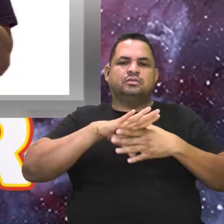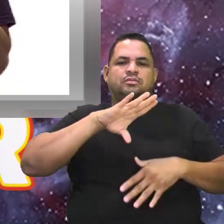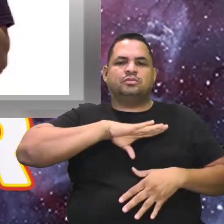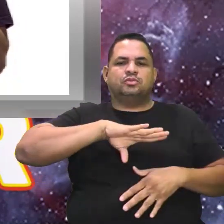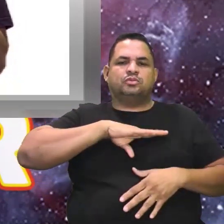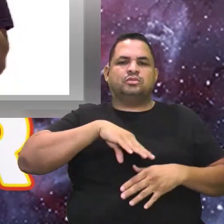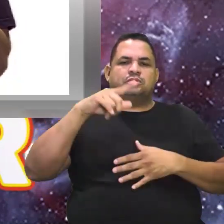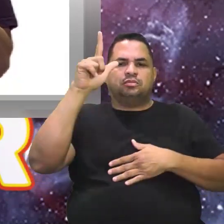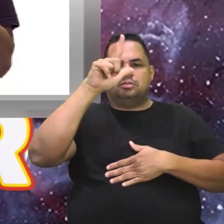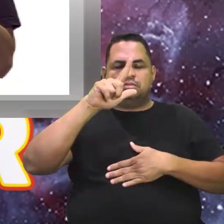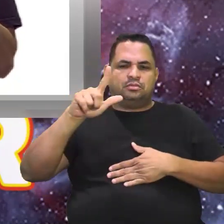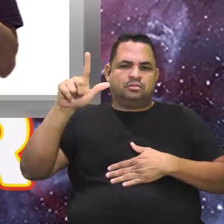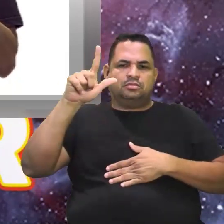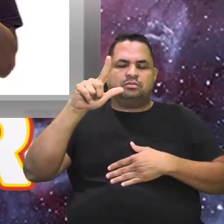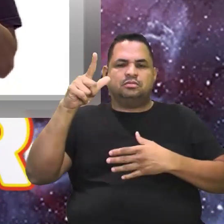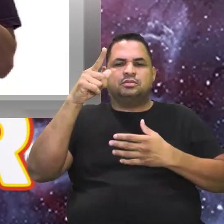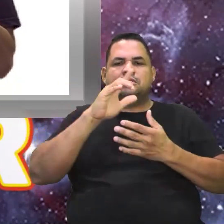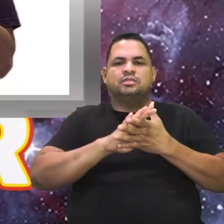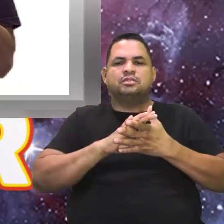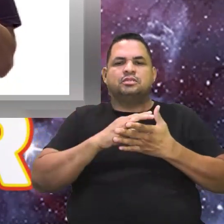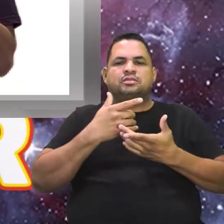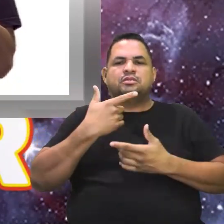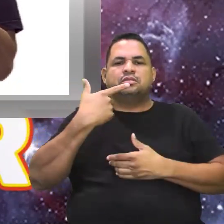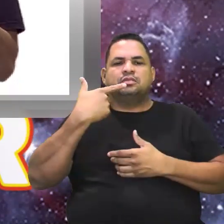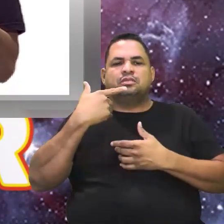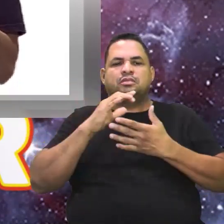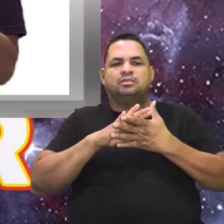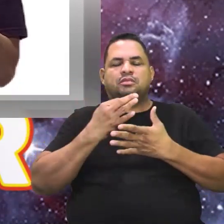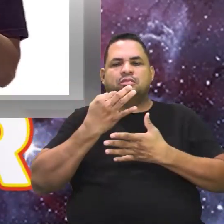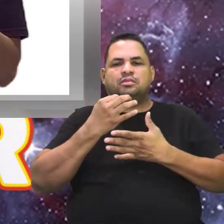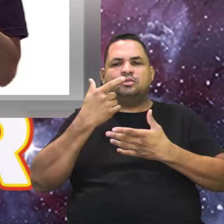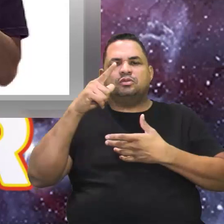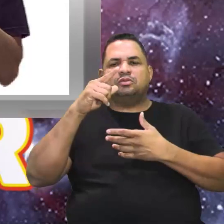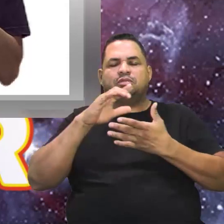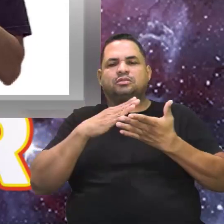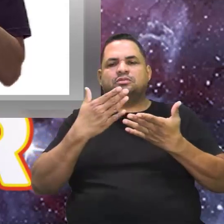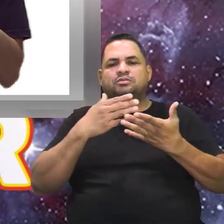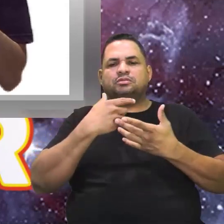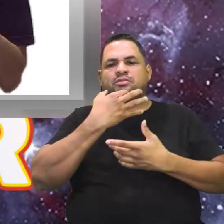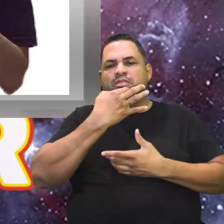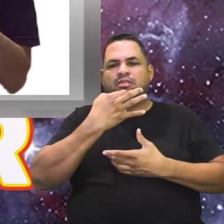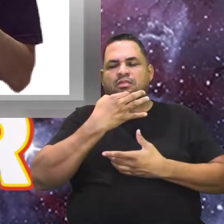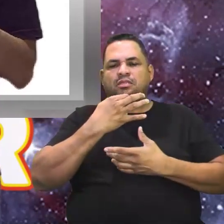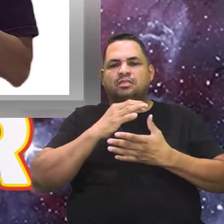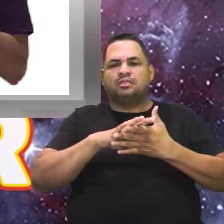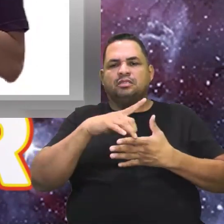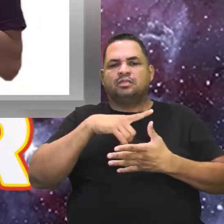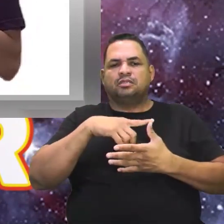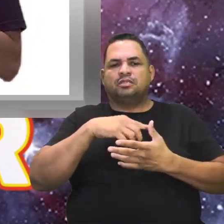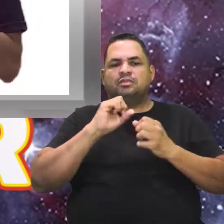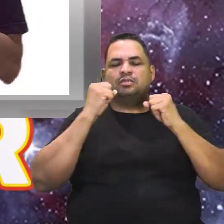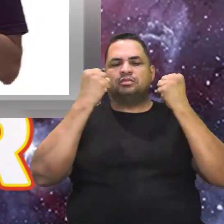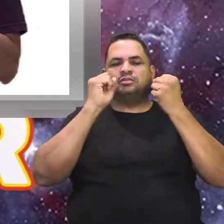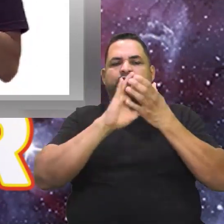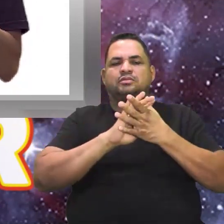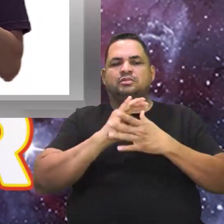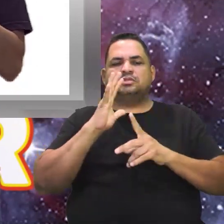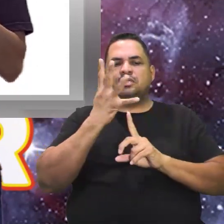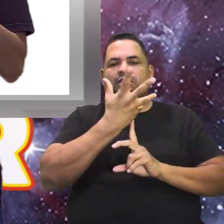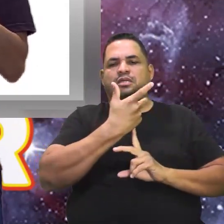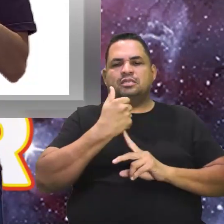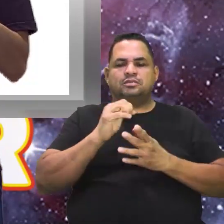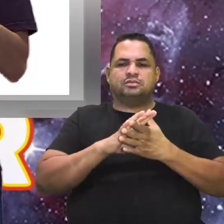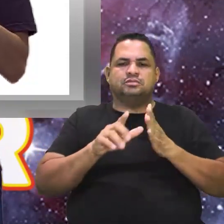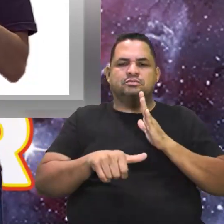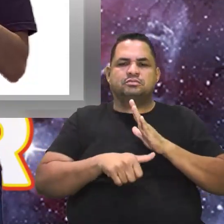português, literatura, língua estrangeira, educação física física, artes e ainda tem a parte da redação, no